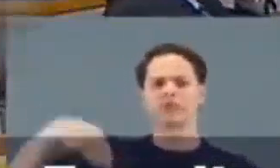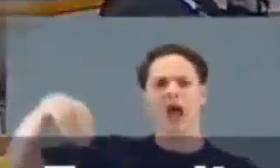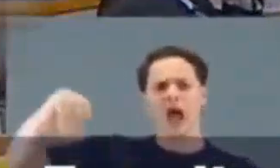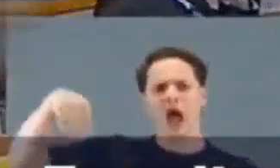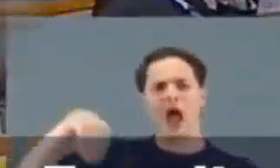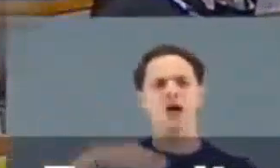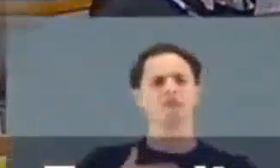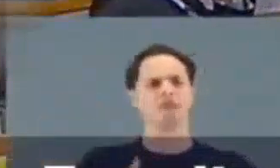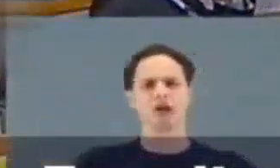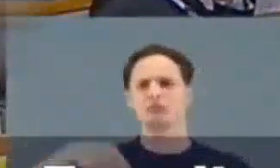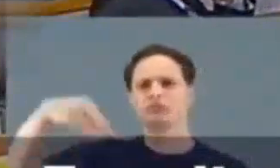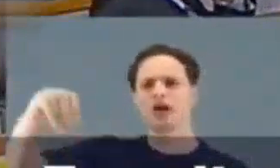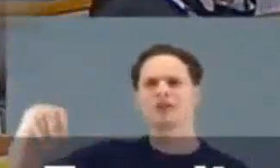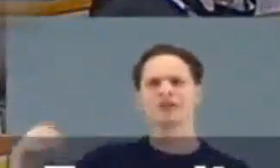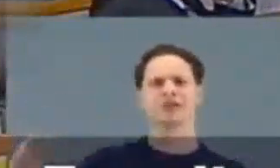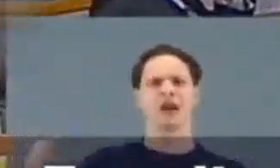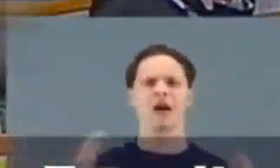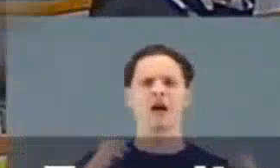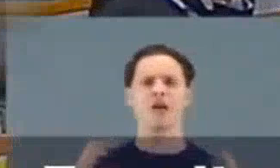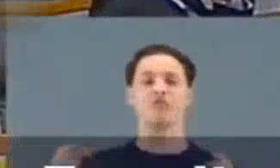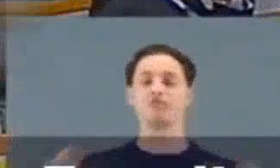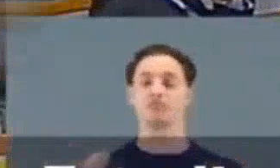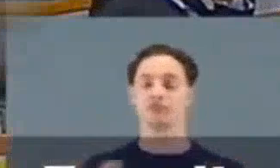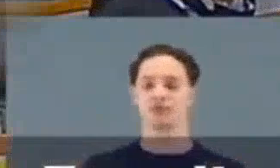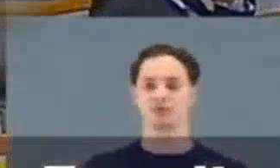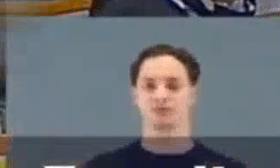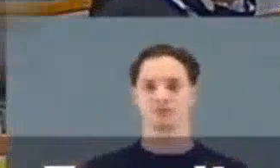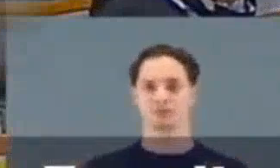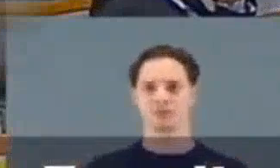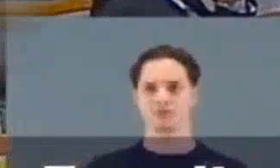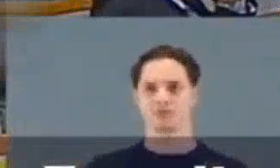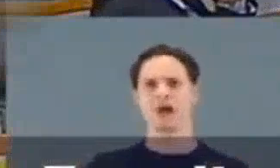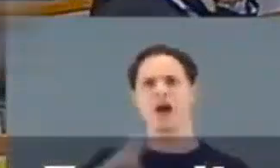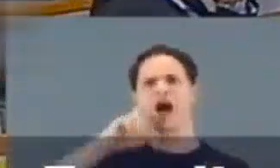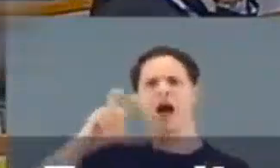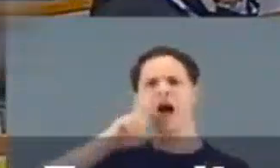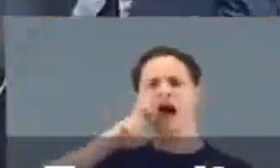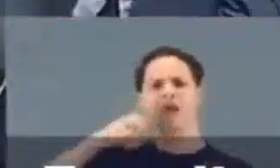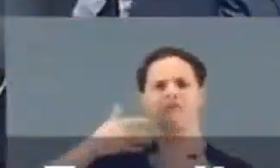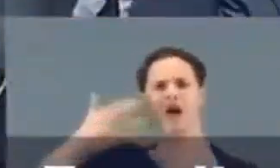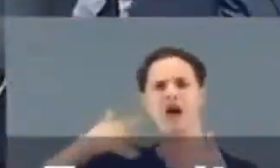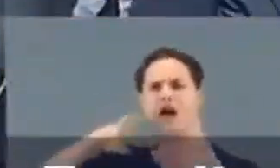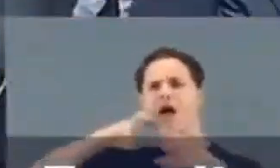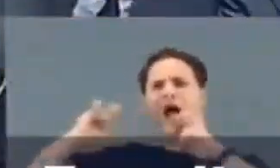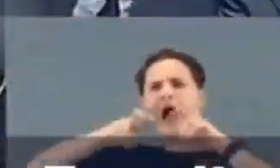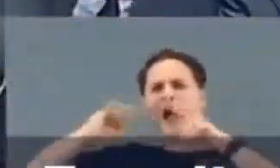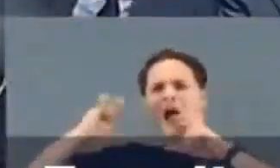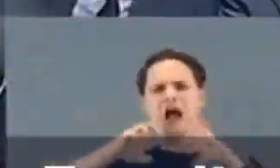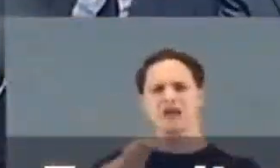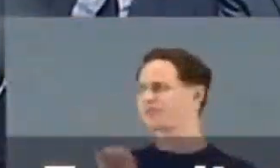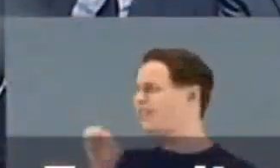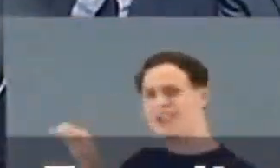Ele nem é da CPI. Ele nem é da CPI.